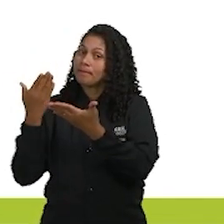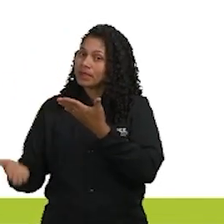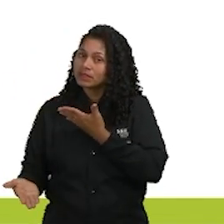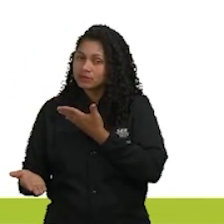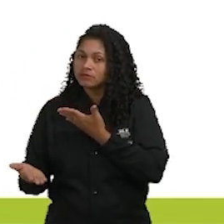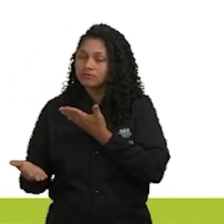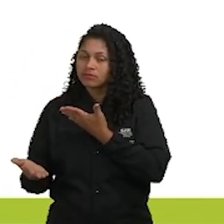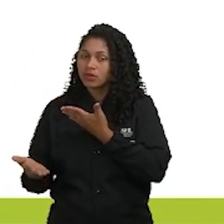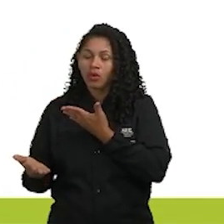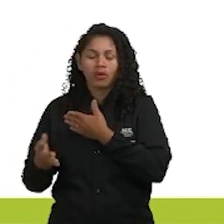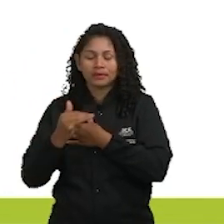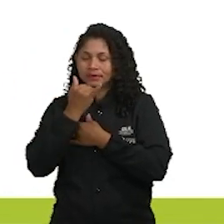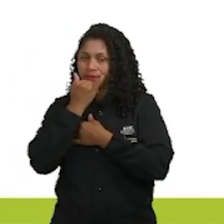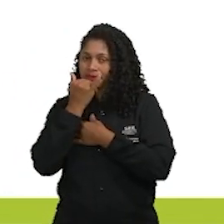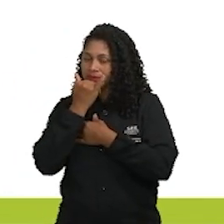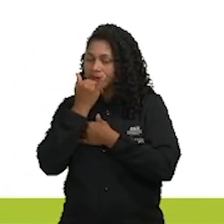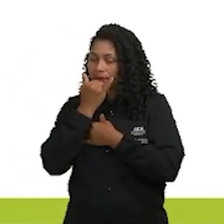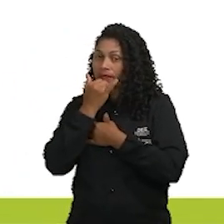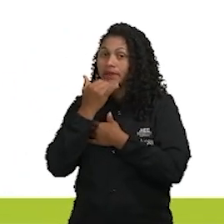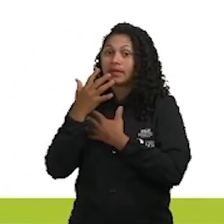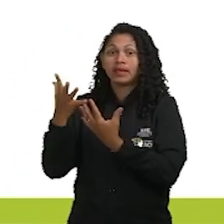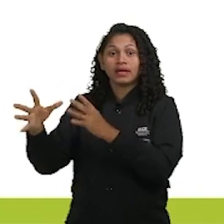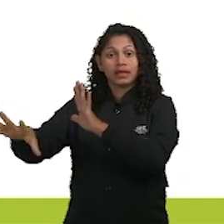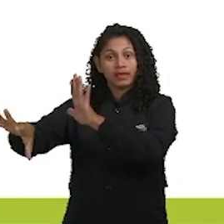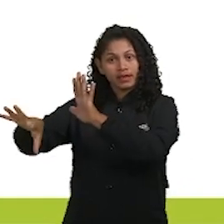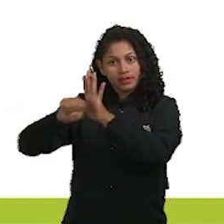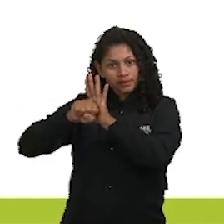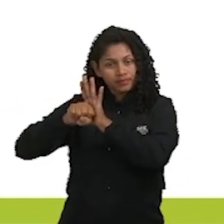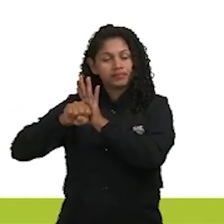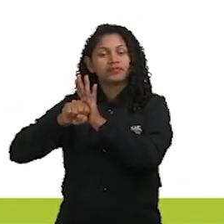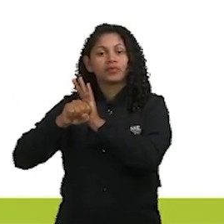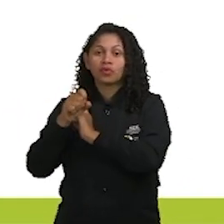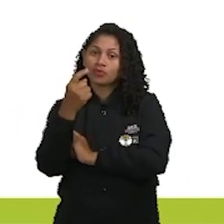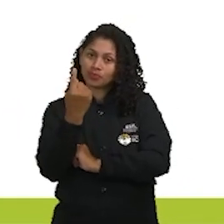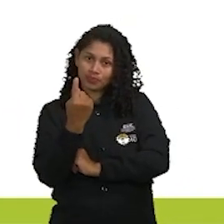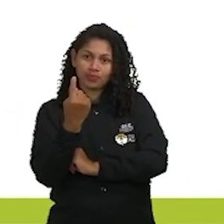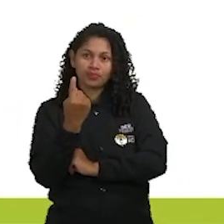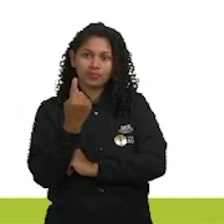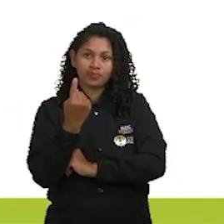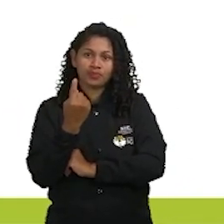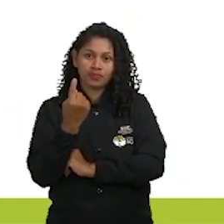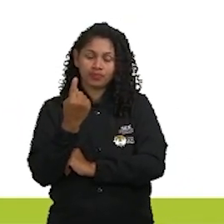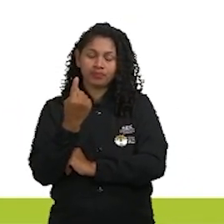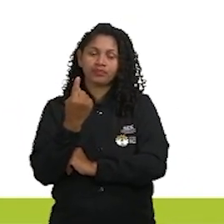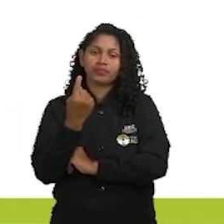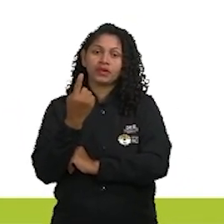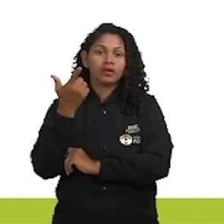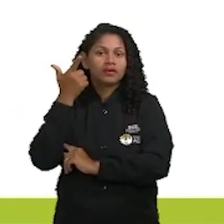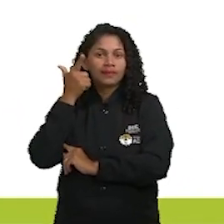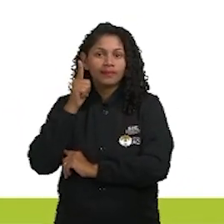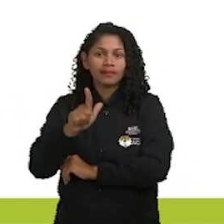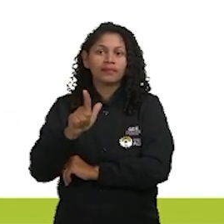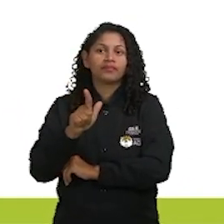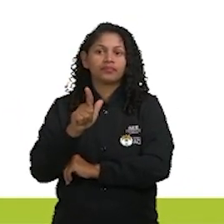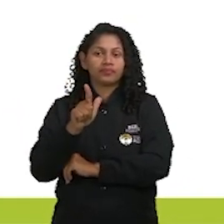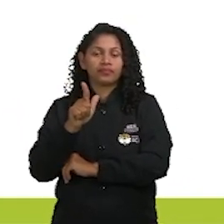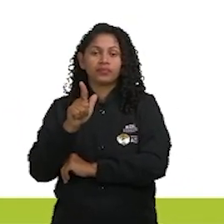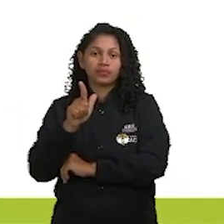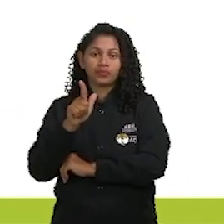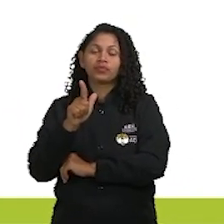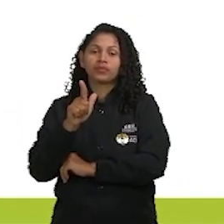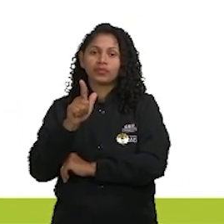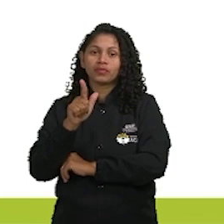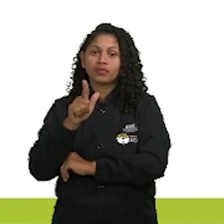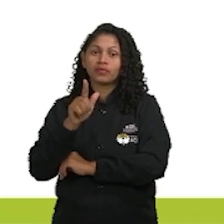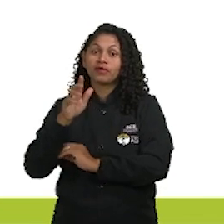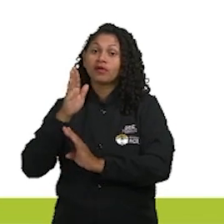ele ganhou, na verdade, desculpa, ele ganhou um elétron. Então, eu já consigo identificar através da